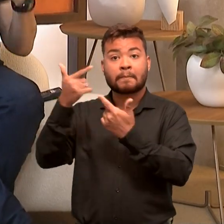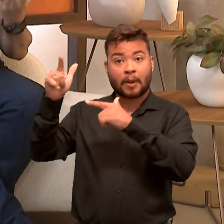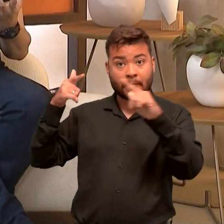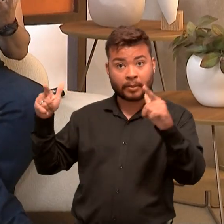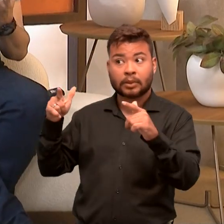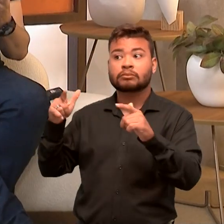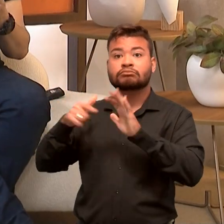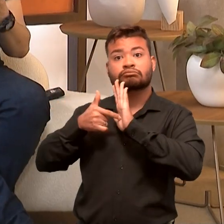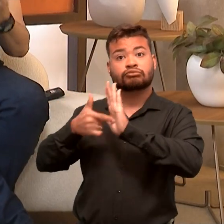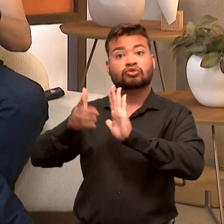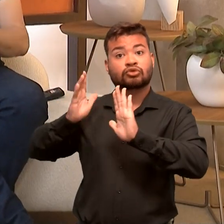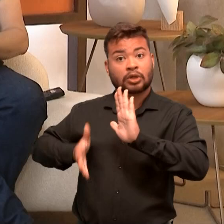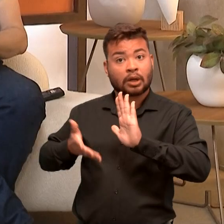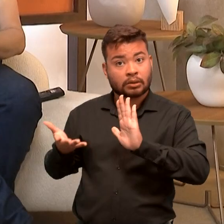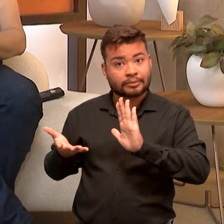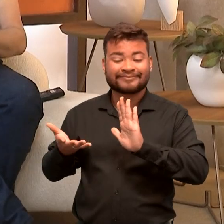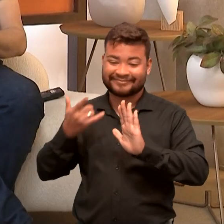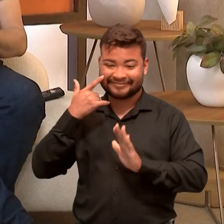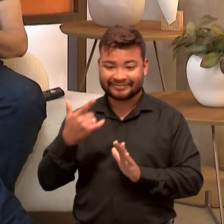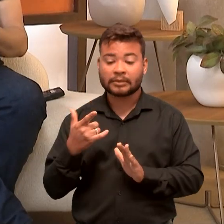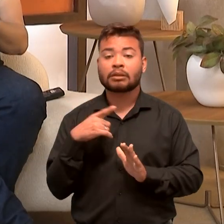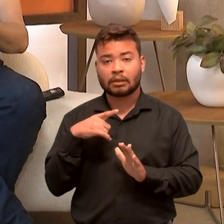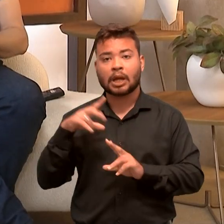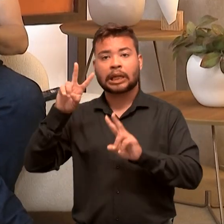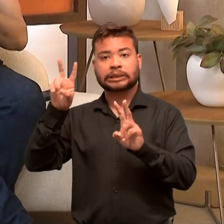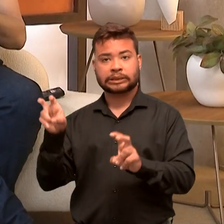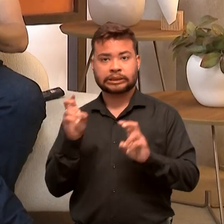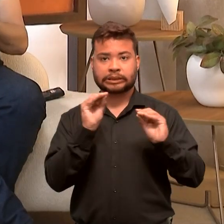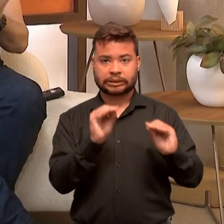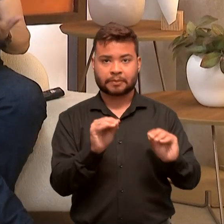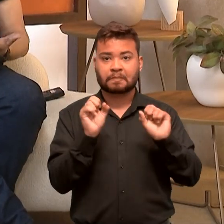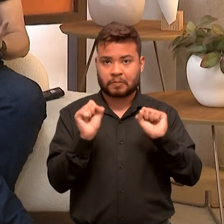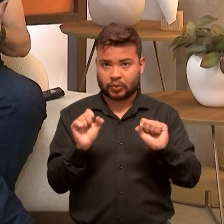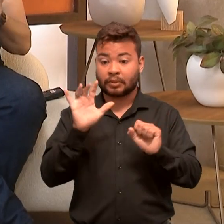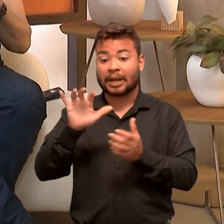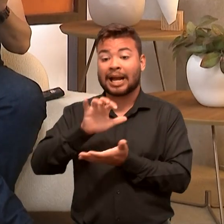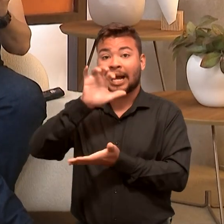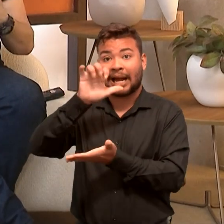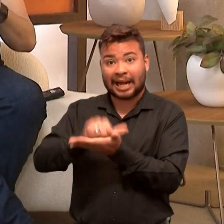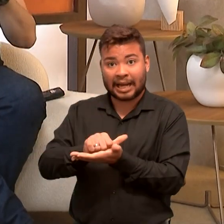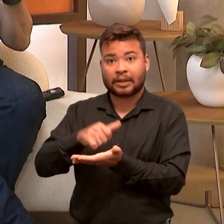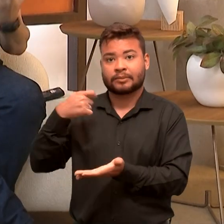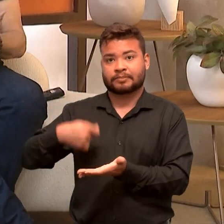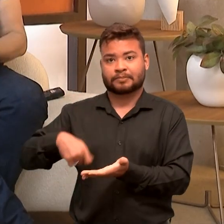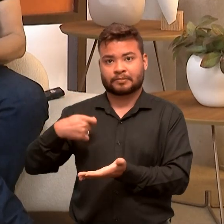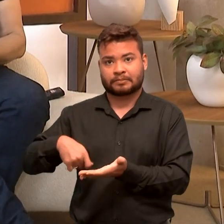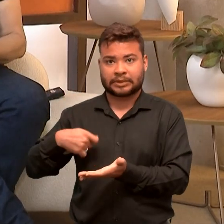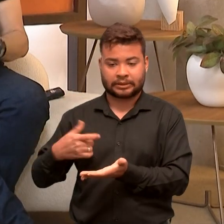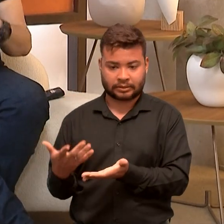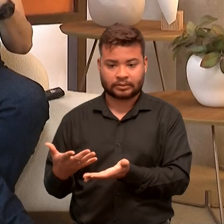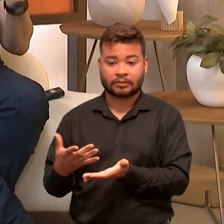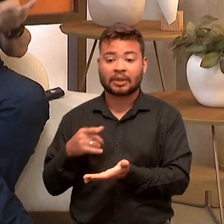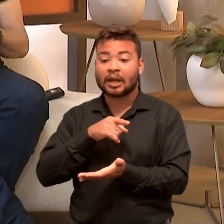ele perceber que a gente pode fazer autocitação, desde que a gente faça o registro e não use esse material